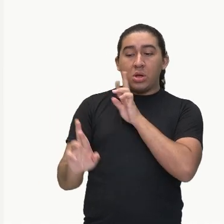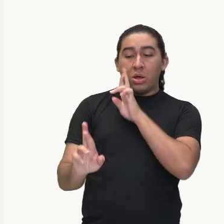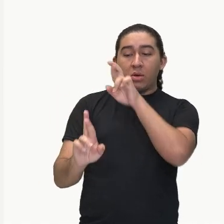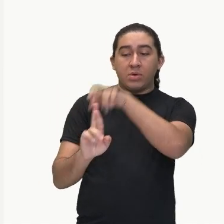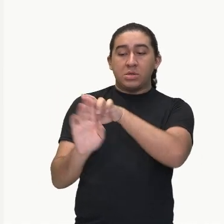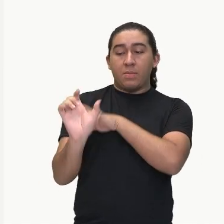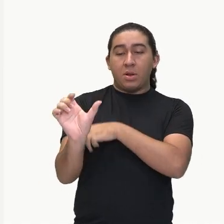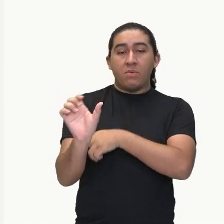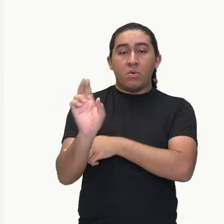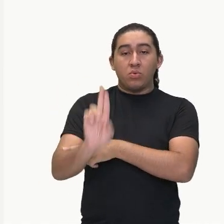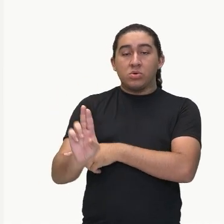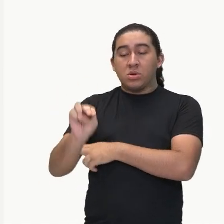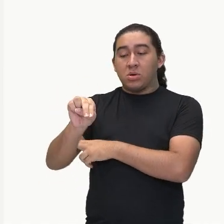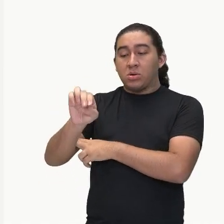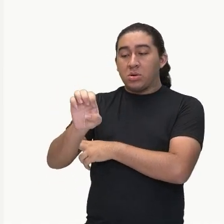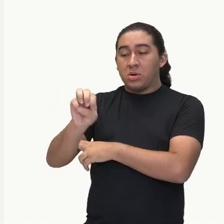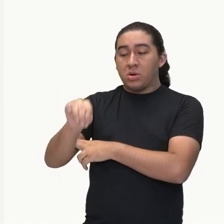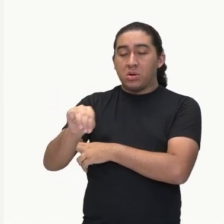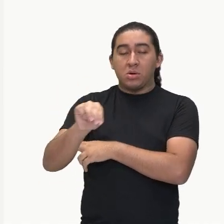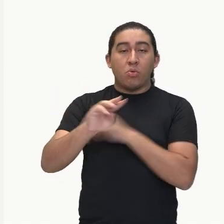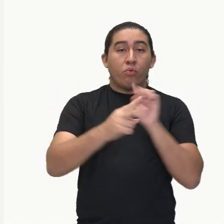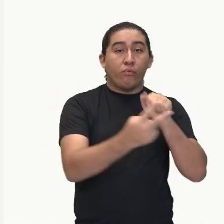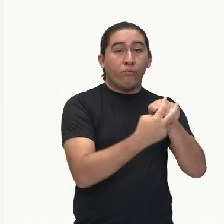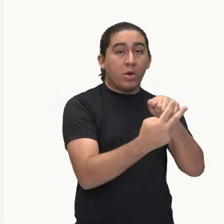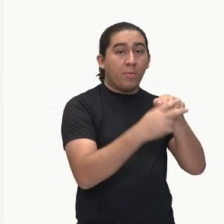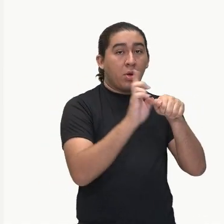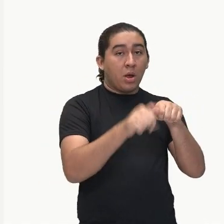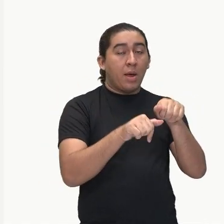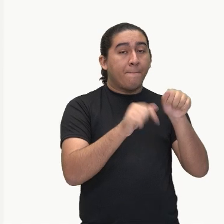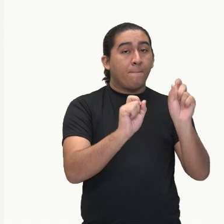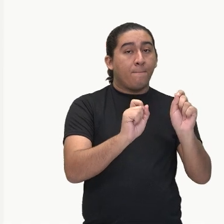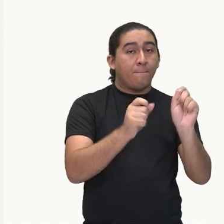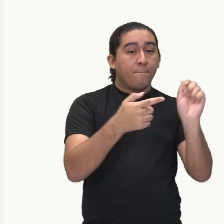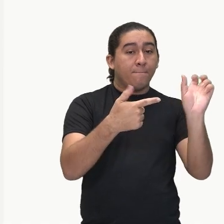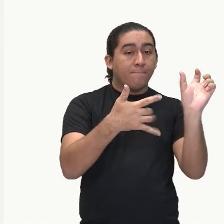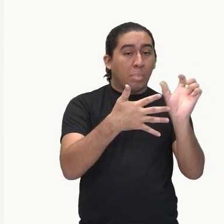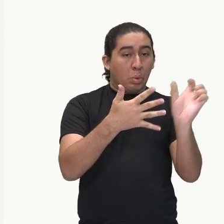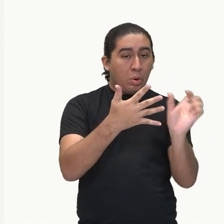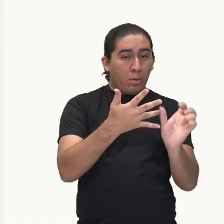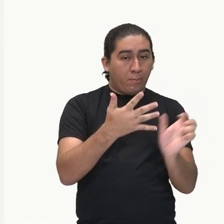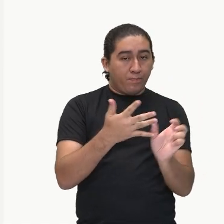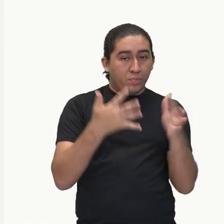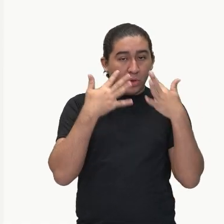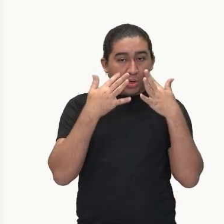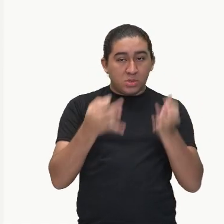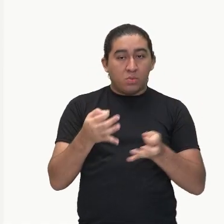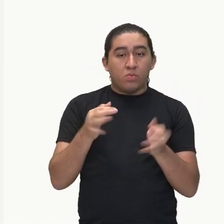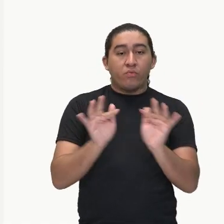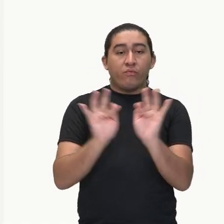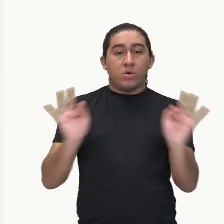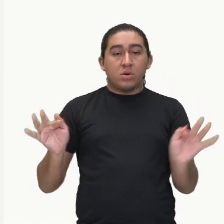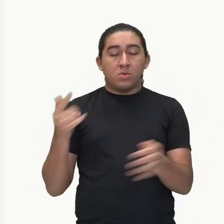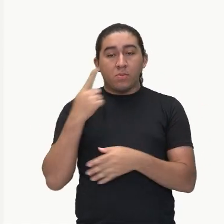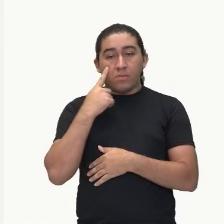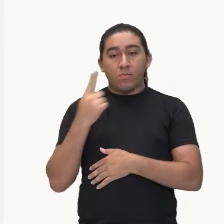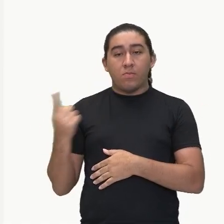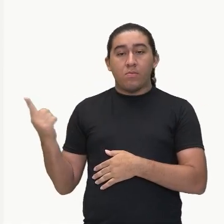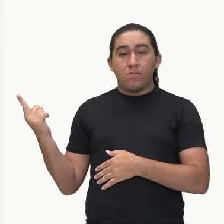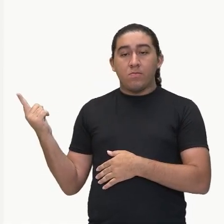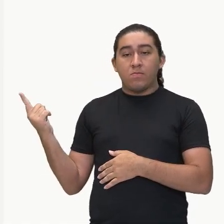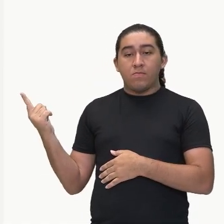o verbo vai para o plural. Aí já é diferente a situação, olha aí. Nem chuva, nem frio são